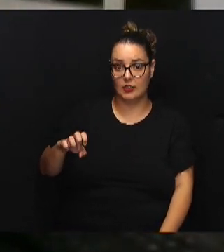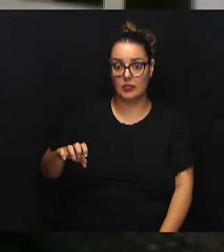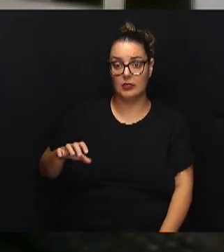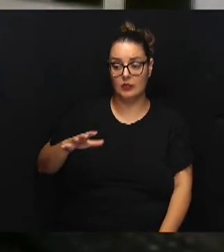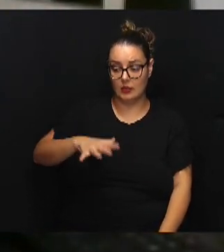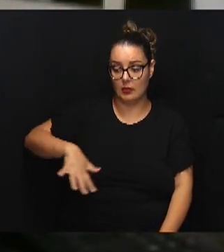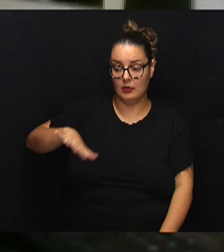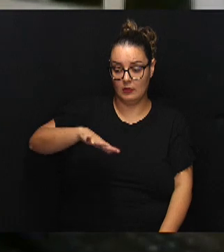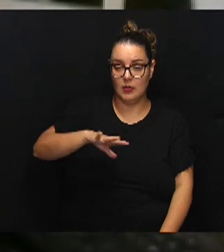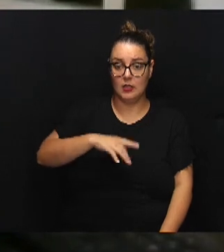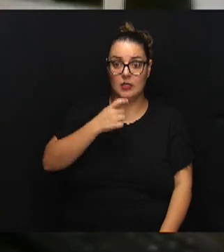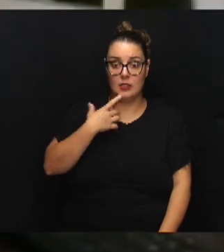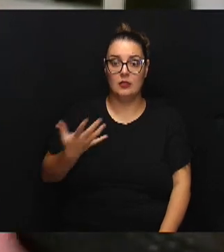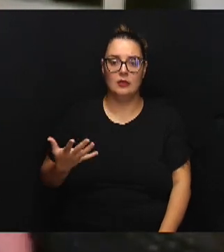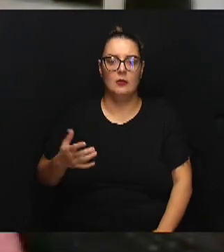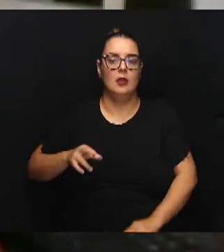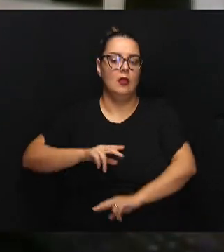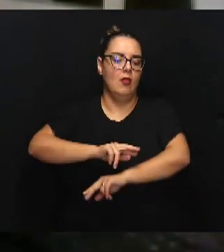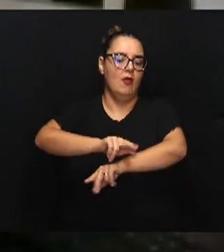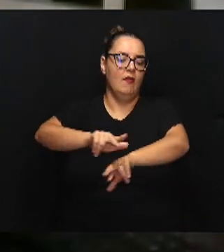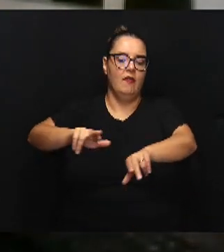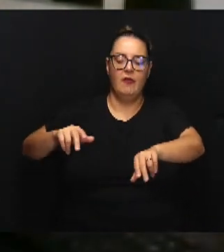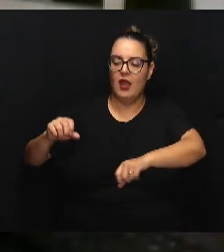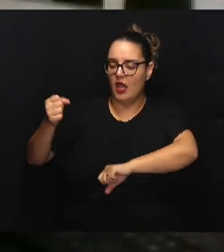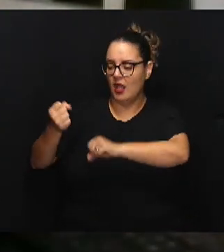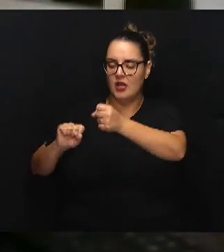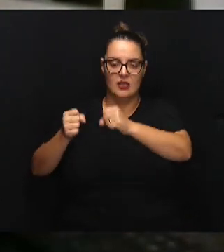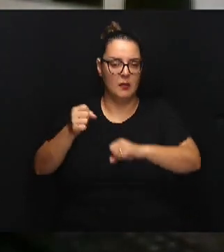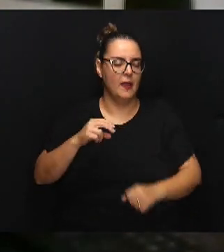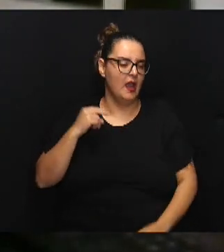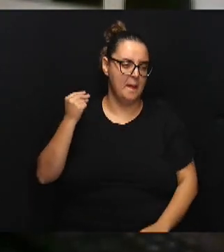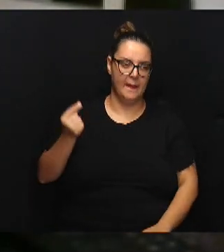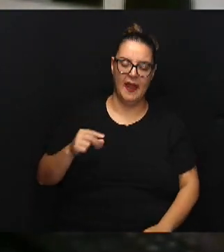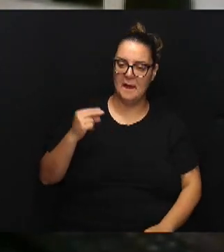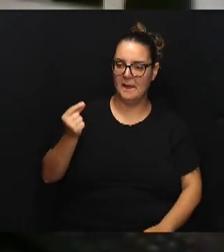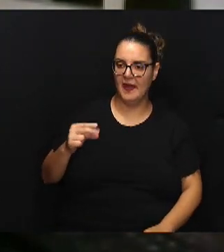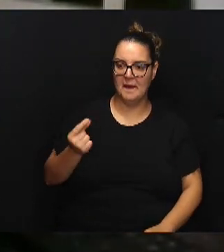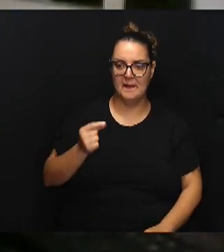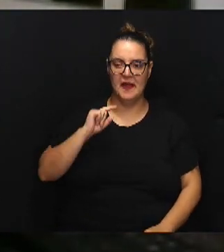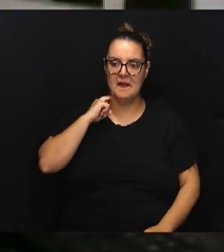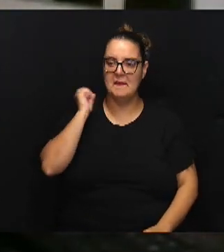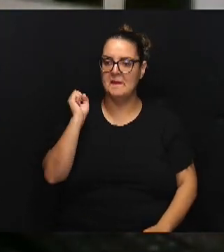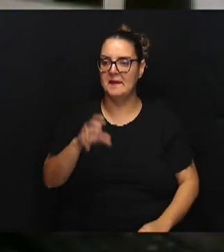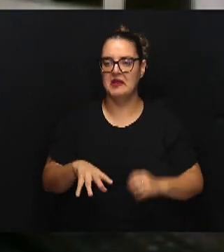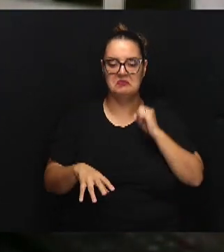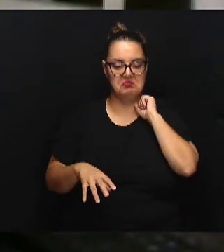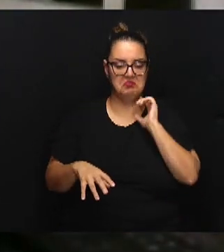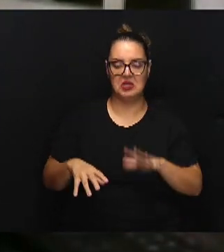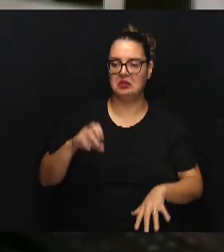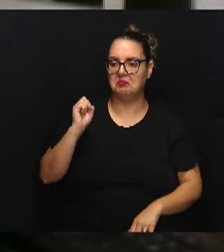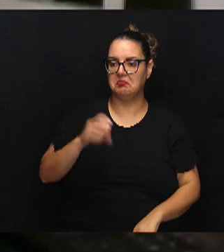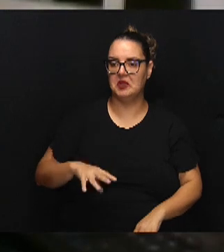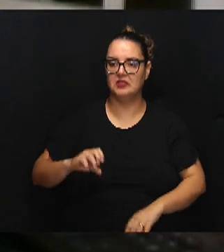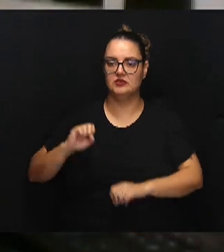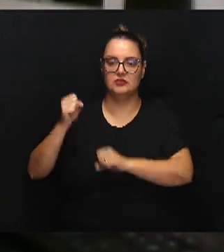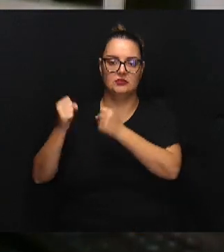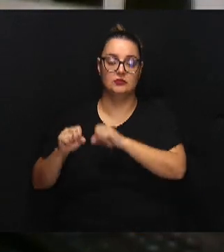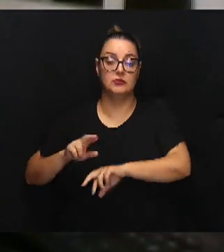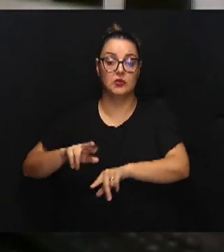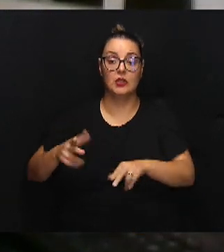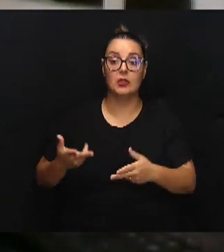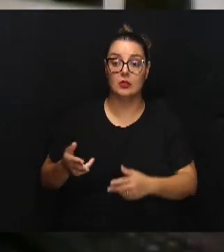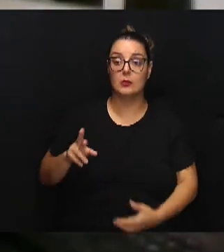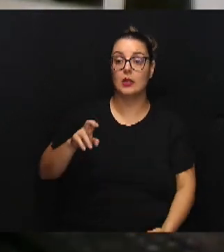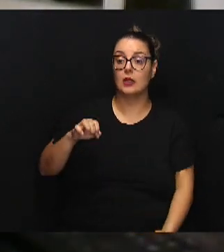Santo Antônio de Posse, porque ele envolve várias indústrias, né? Durante muito tempo foi feito o descarte de várias indústrias, né? E aí, para fazer a